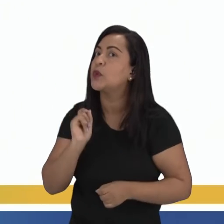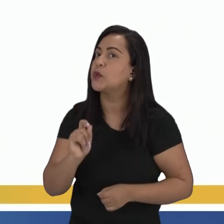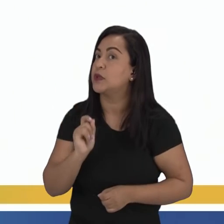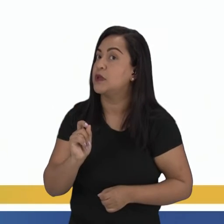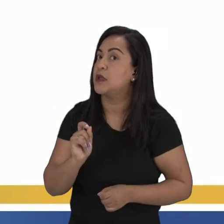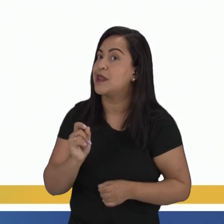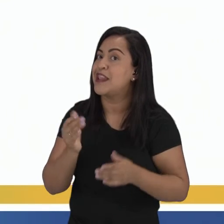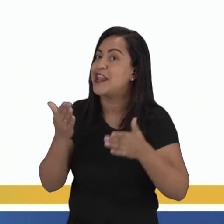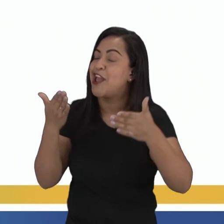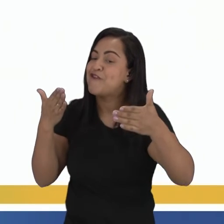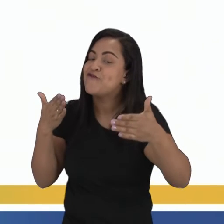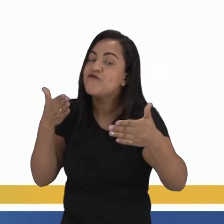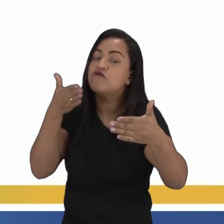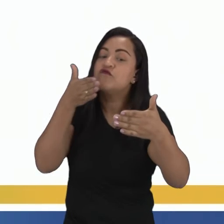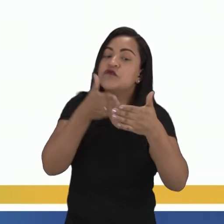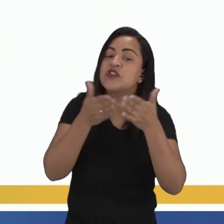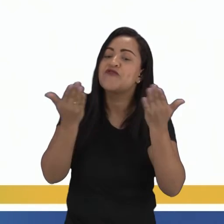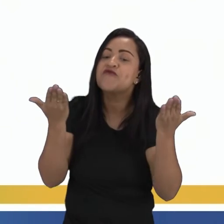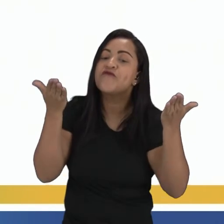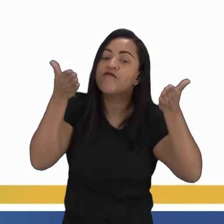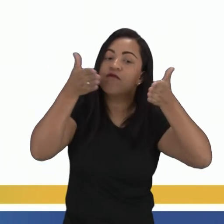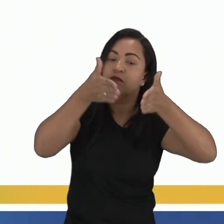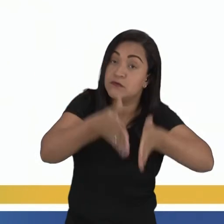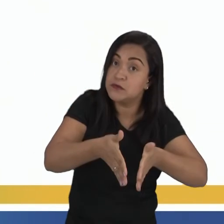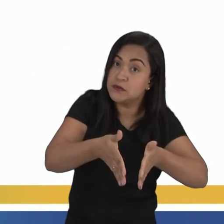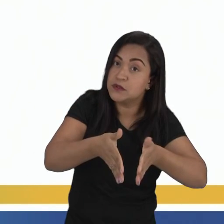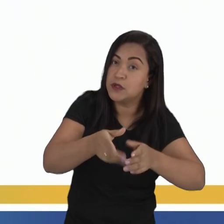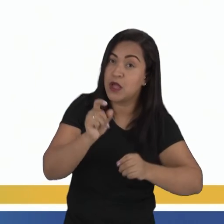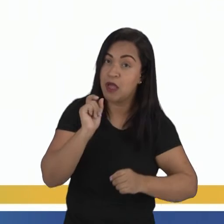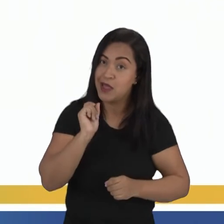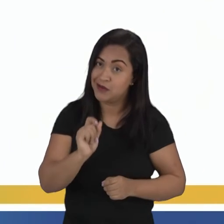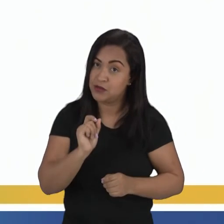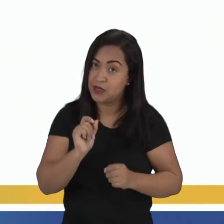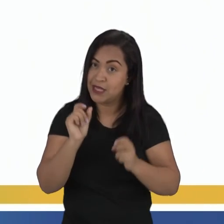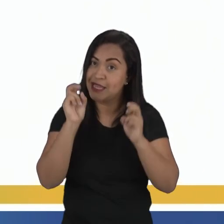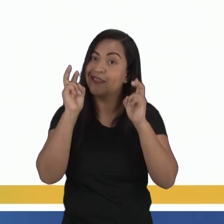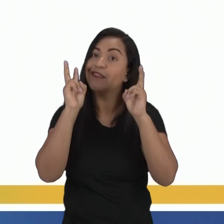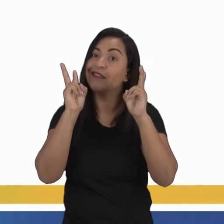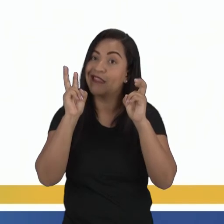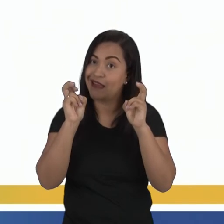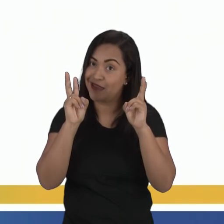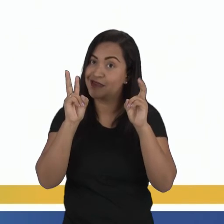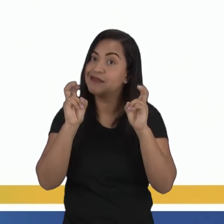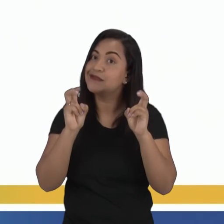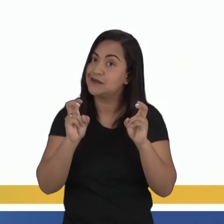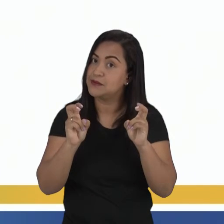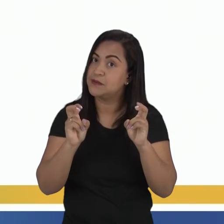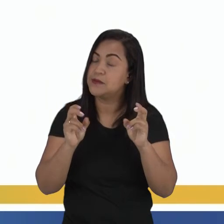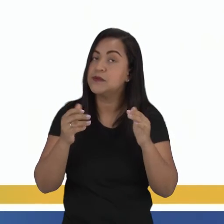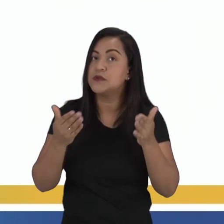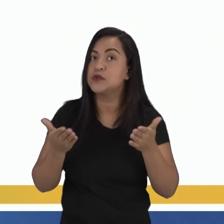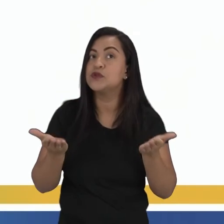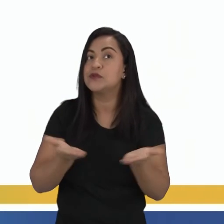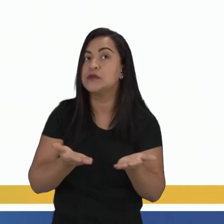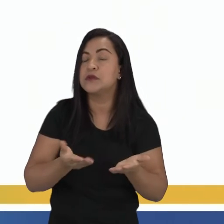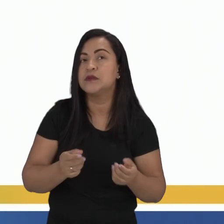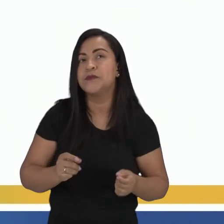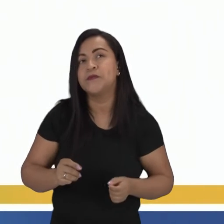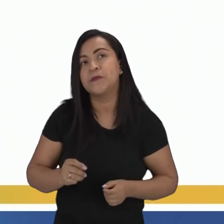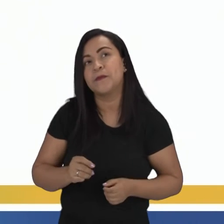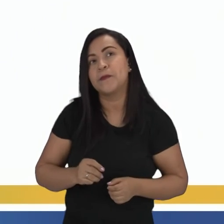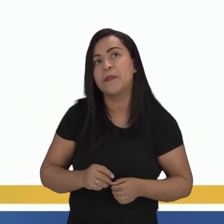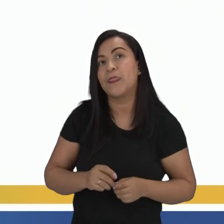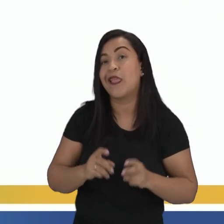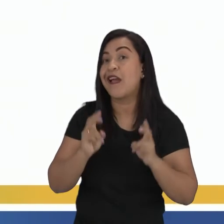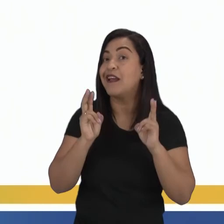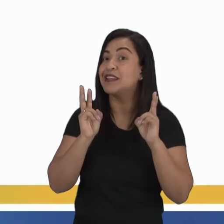à pergunta, e também ao que é mais assertivo para essa questão de pergunta. Vai lá. A pergunta é a seguinte: a respeito